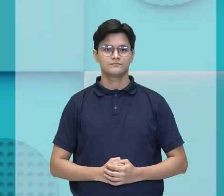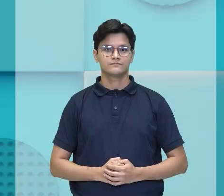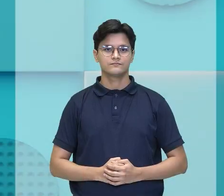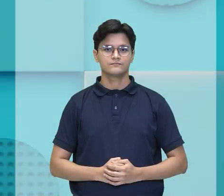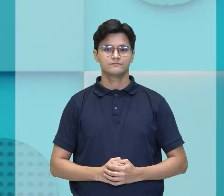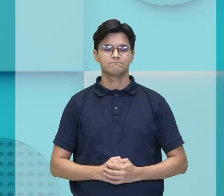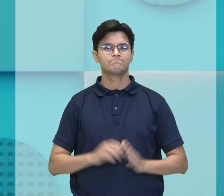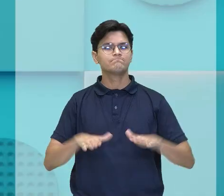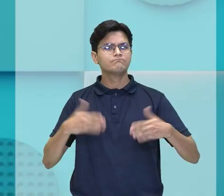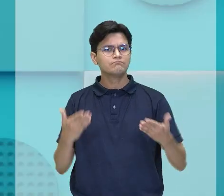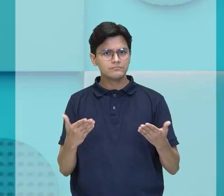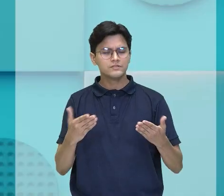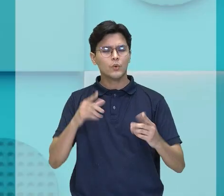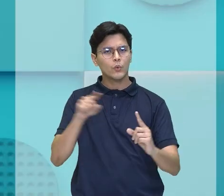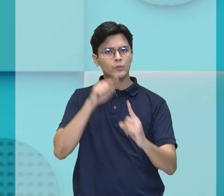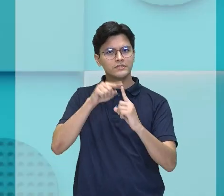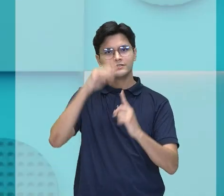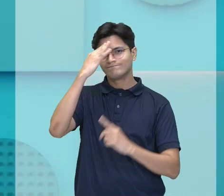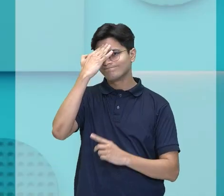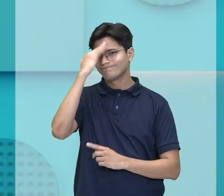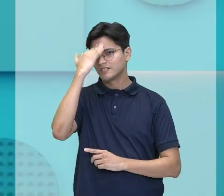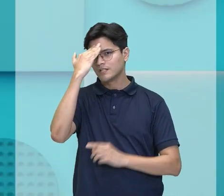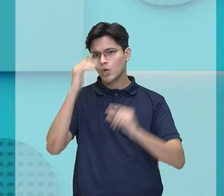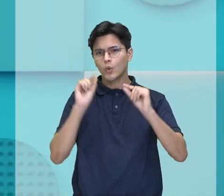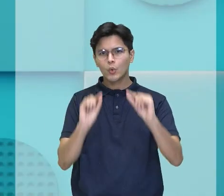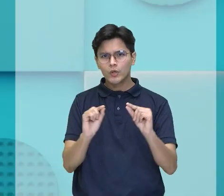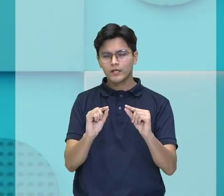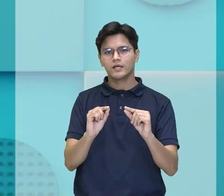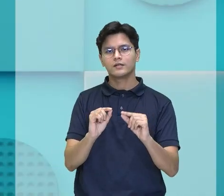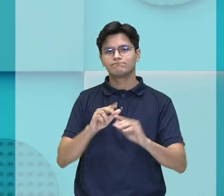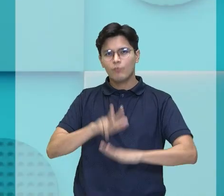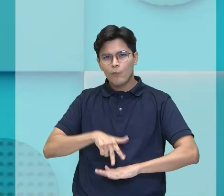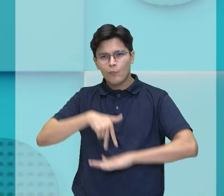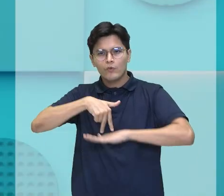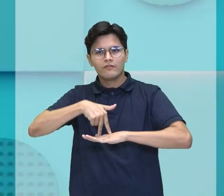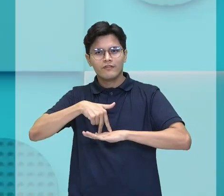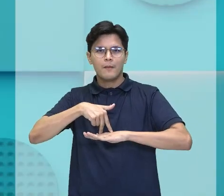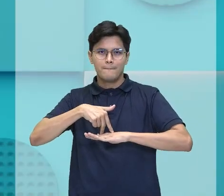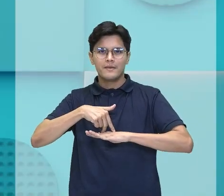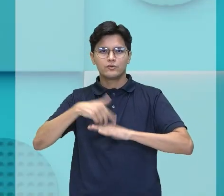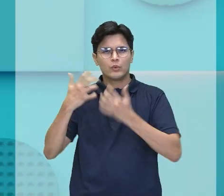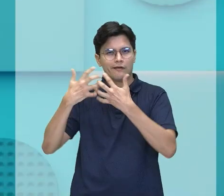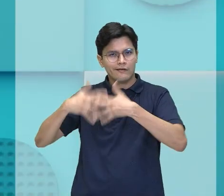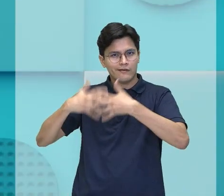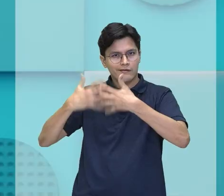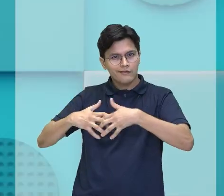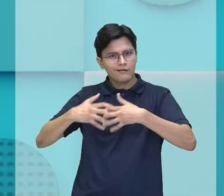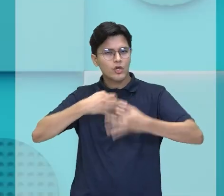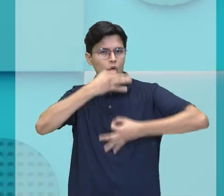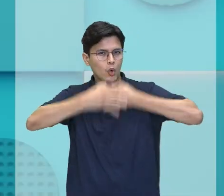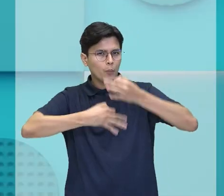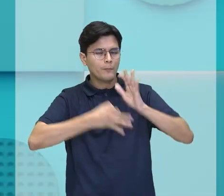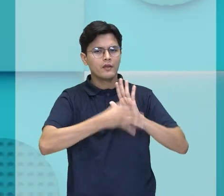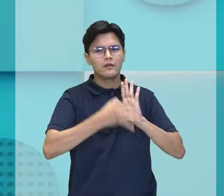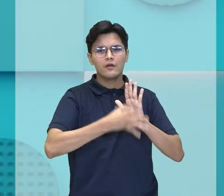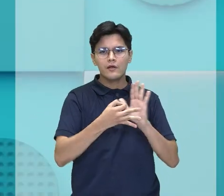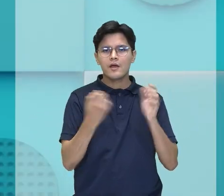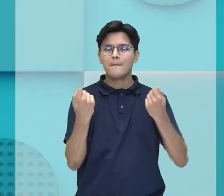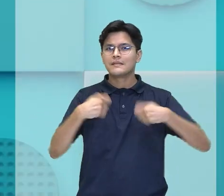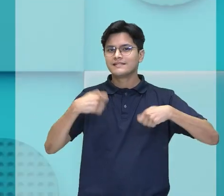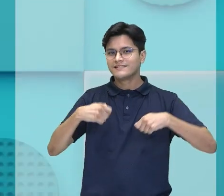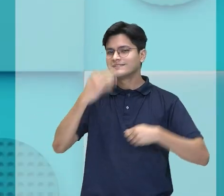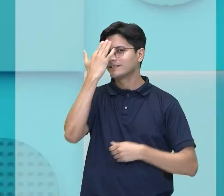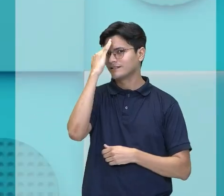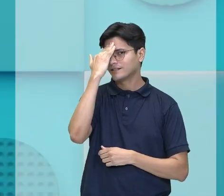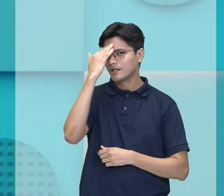A gente entender esses posicionamentos críticos, né, e a opinião, nós precisamos entender o que significa o verbo